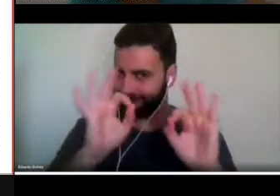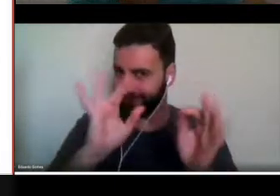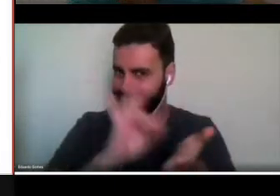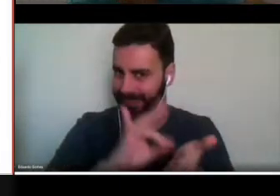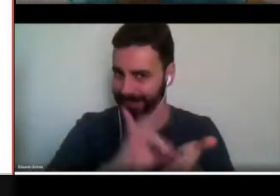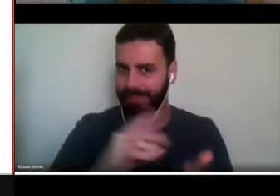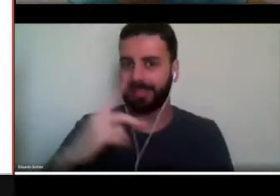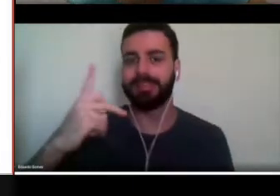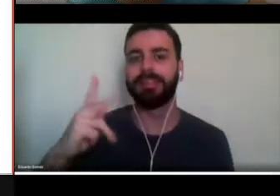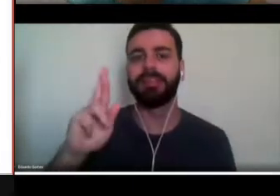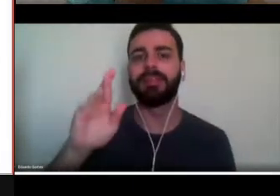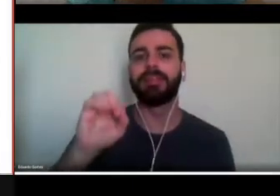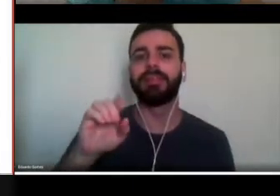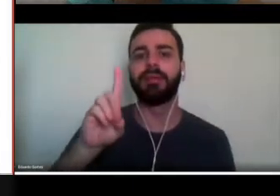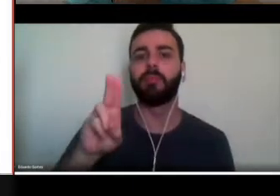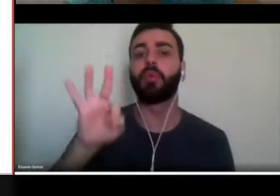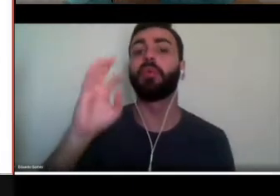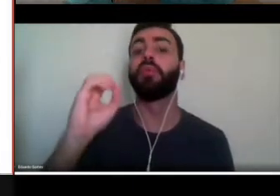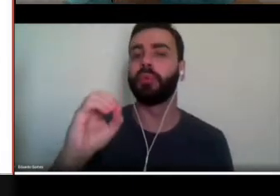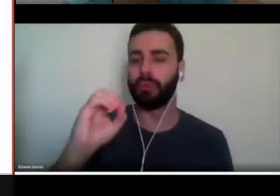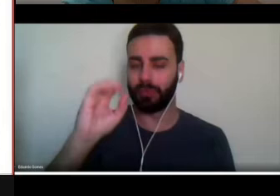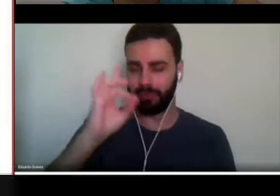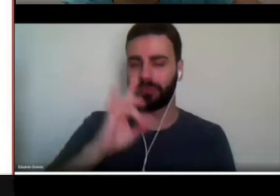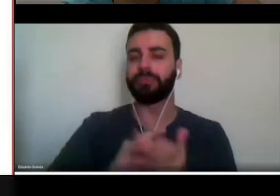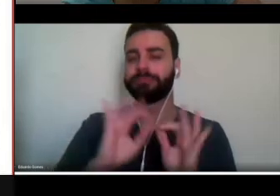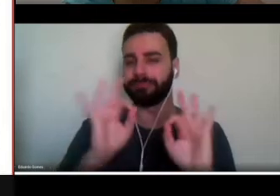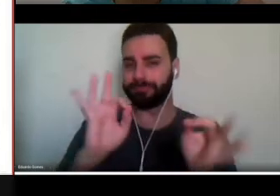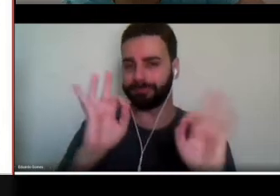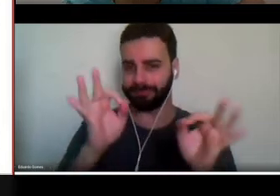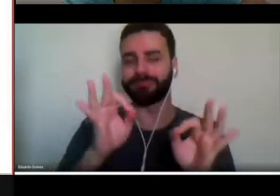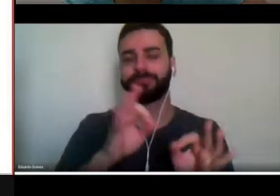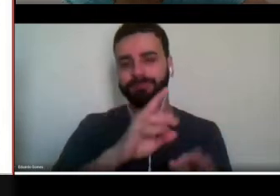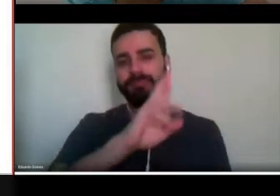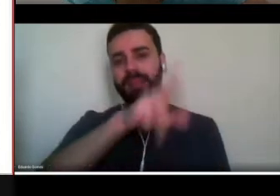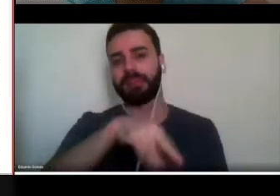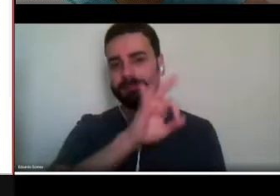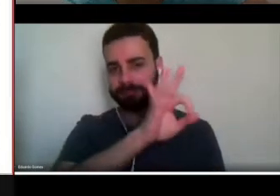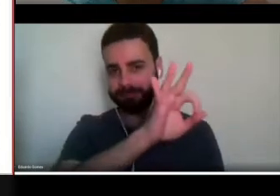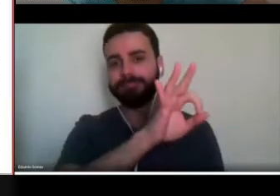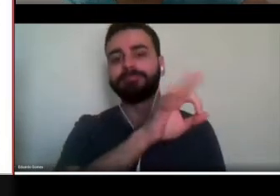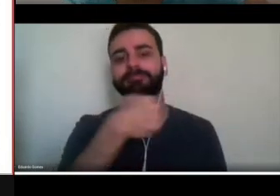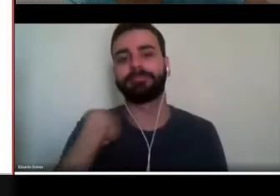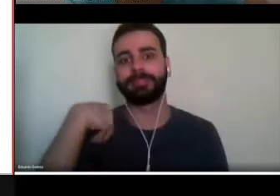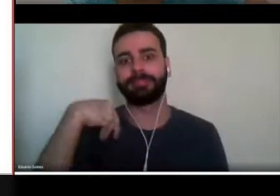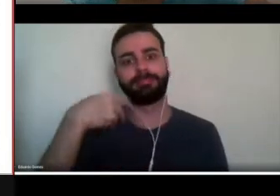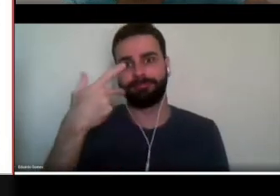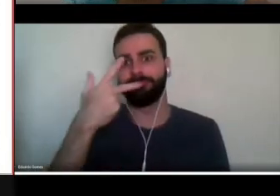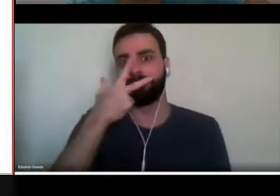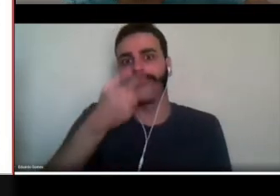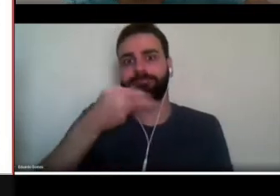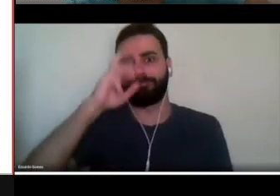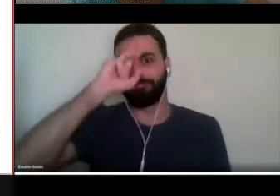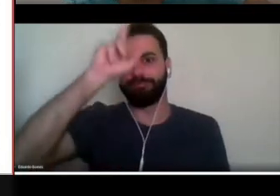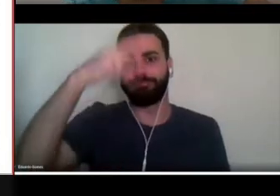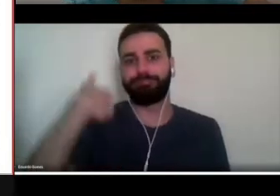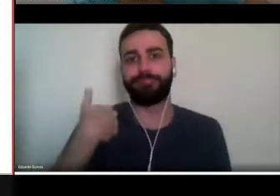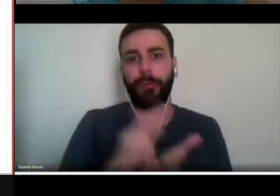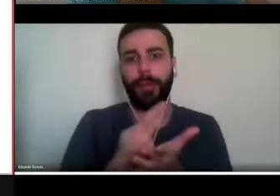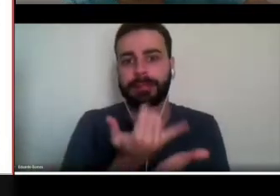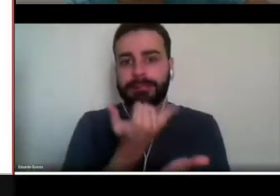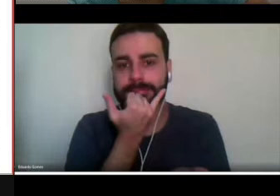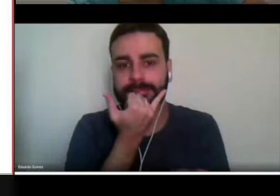É o produto. Sim, você tem razão. Então, tá vendo como eu erro tudo? Isso aqui,